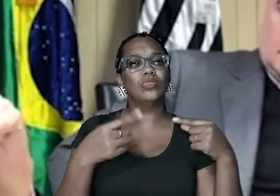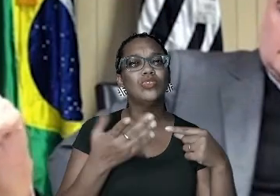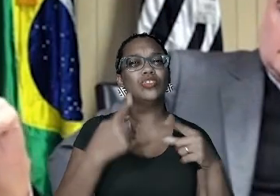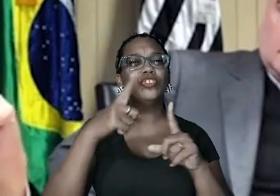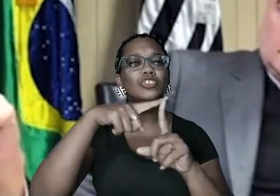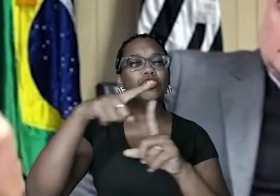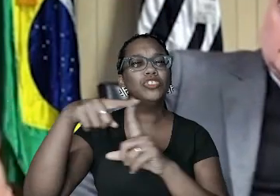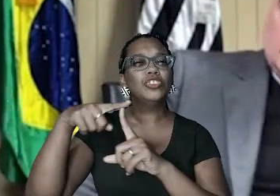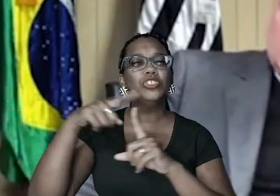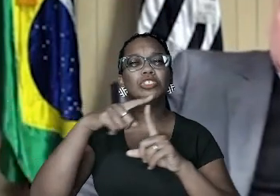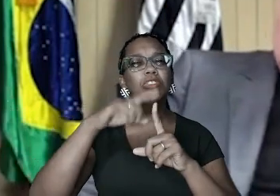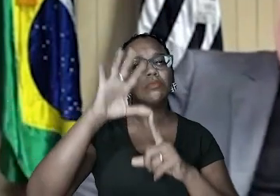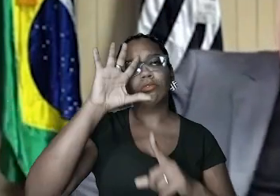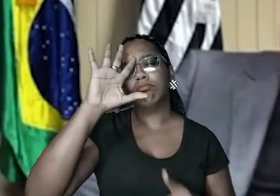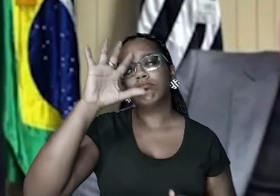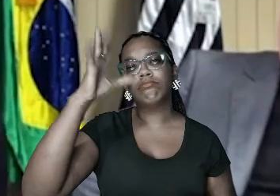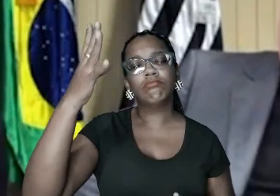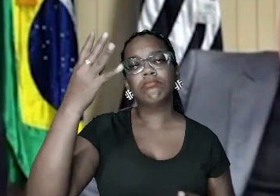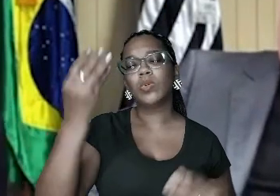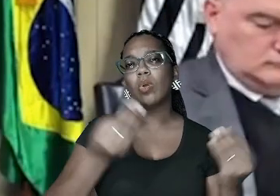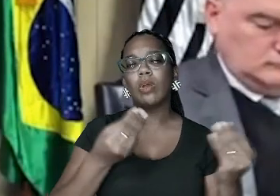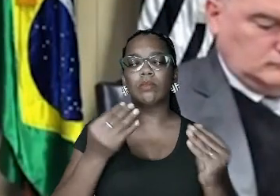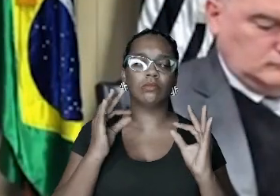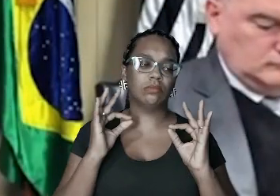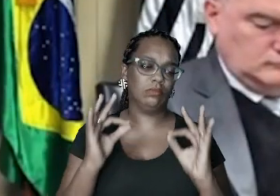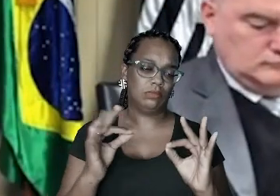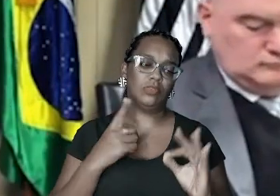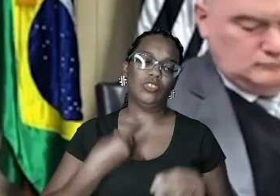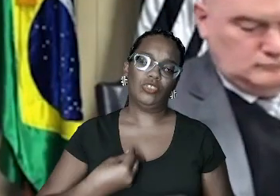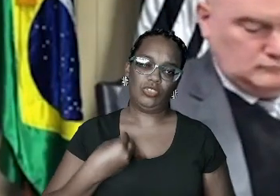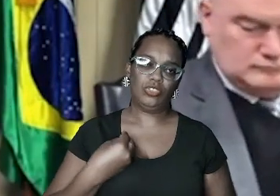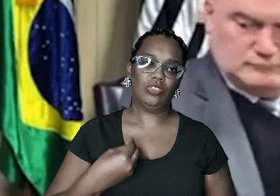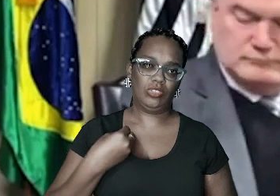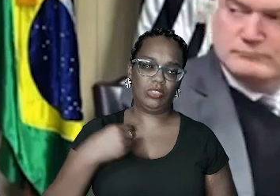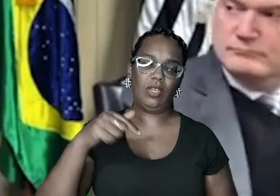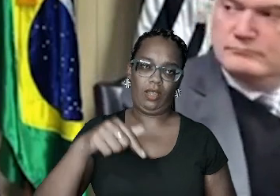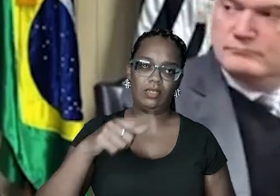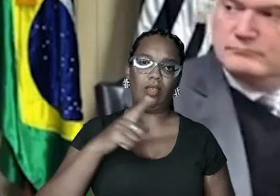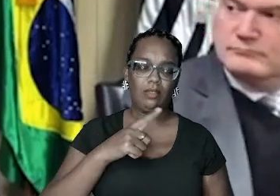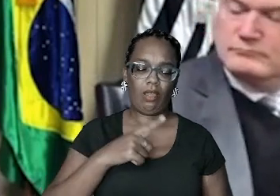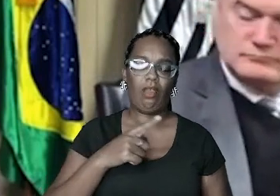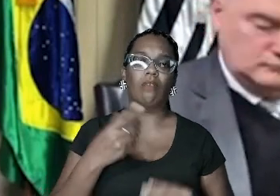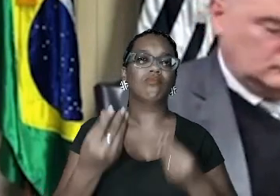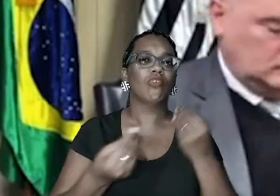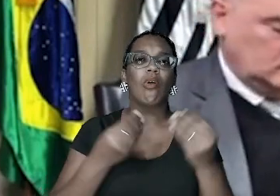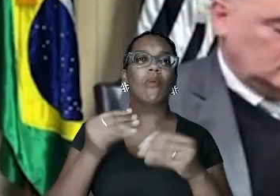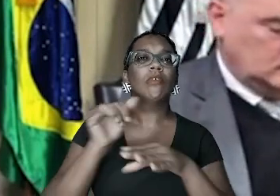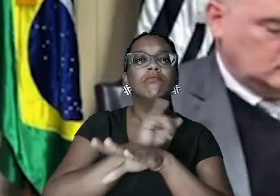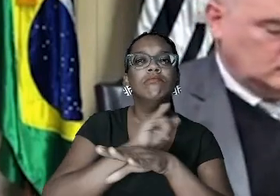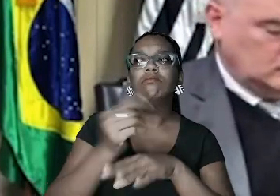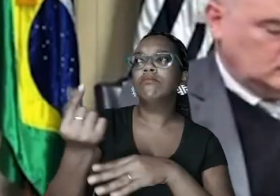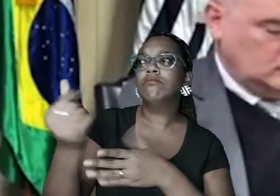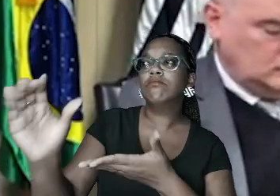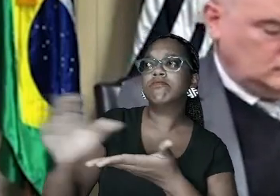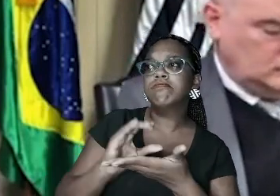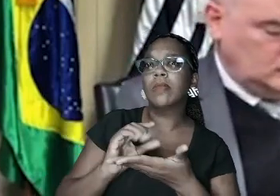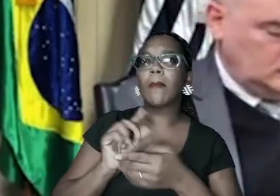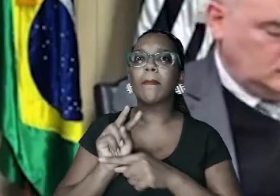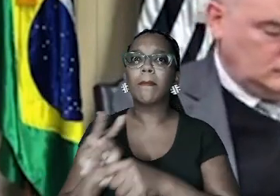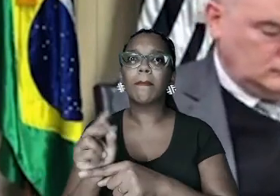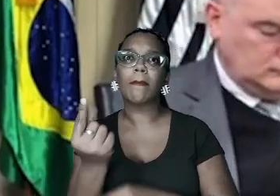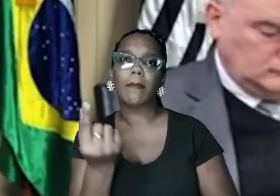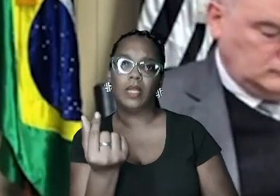uma série de questões quando nós discutimos os tipos da resolução evidentemente existem aqui